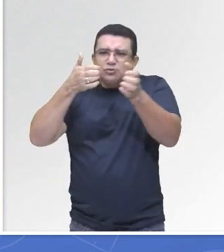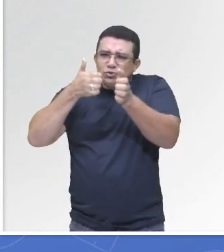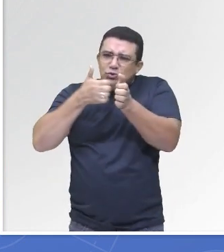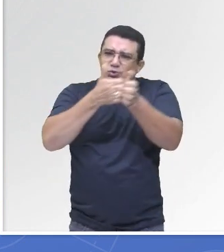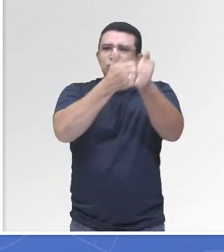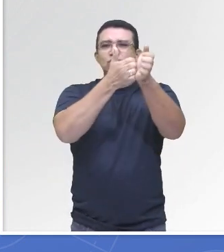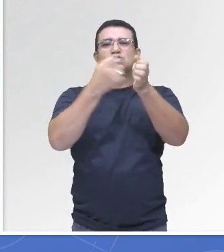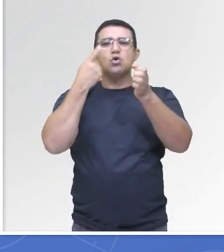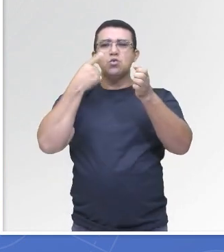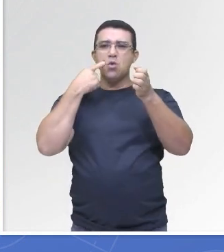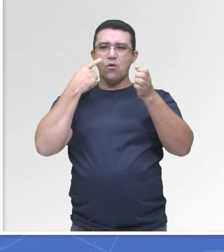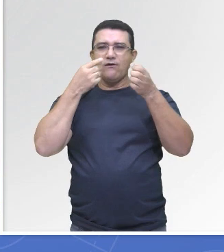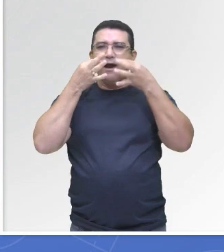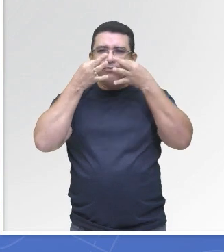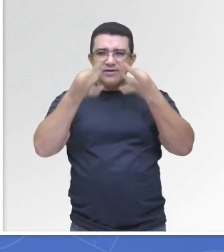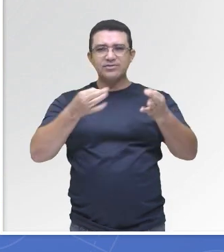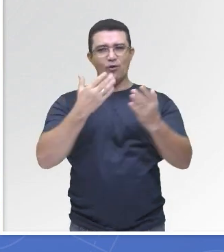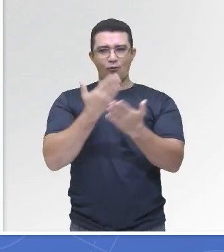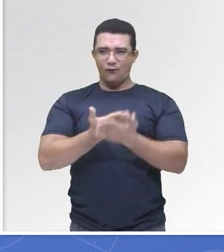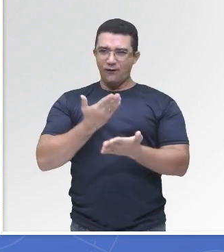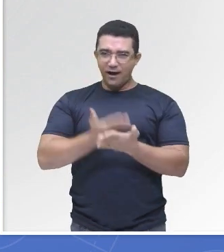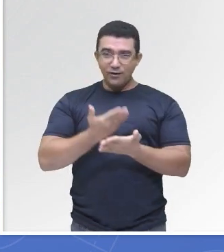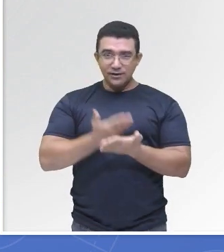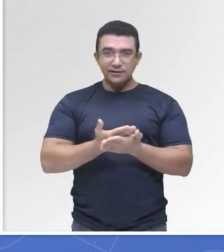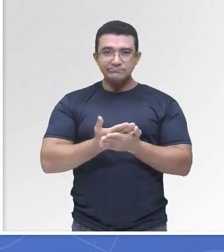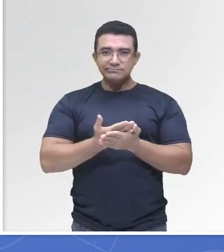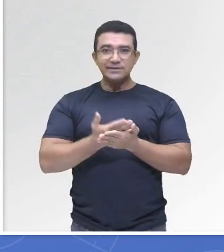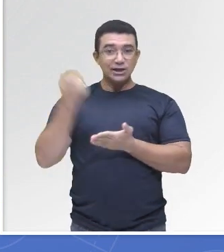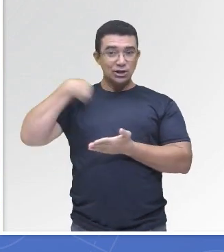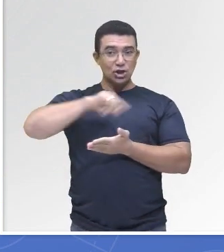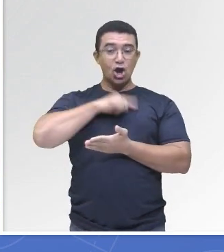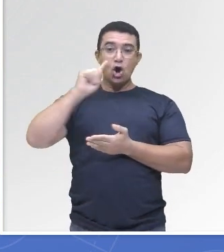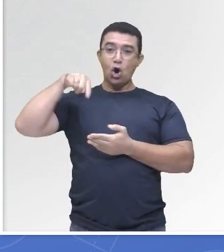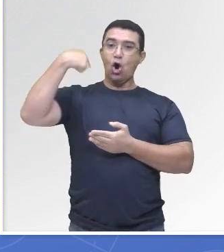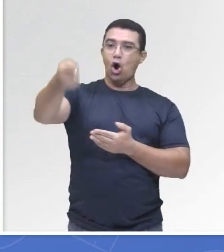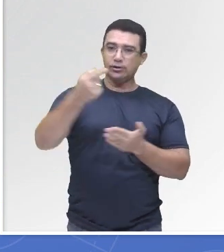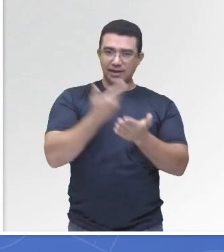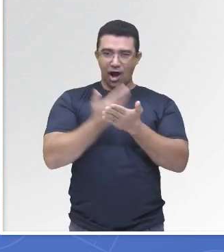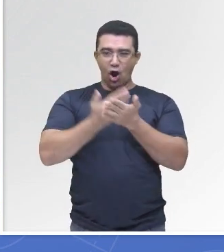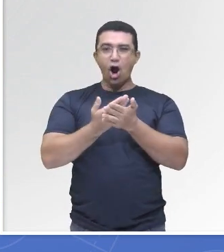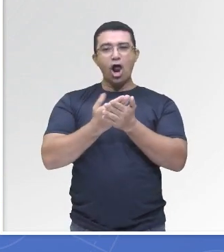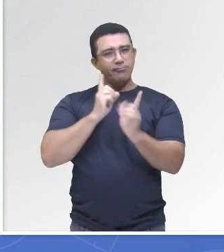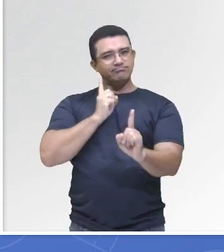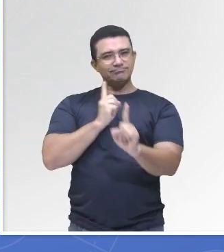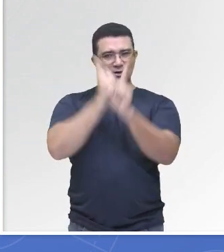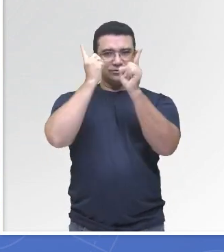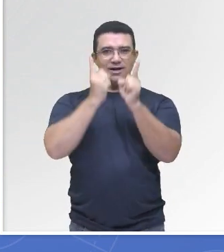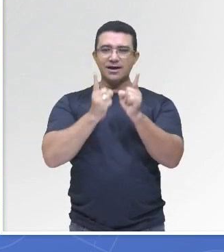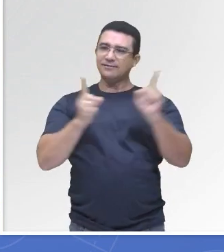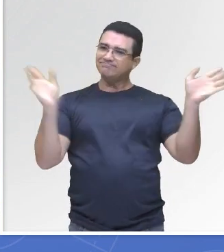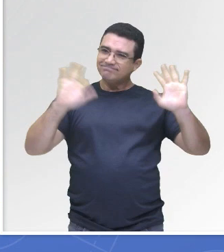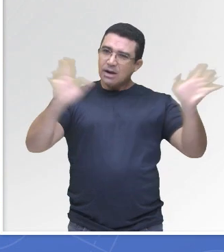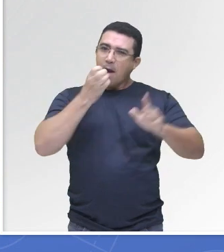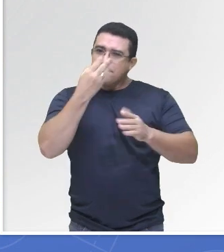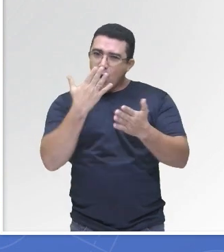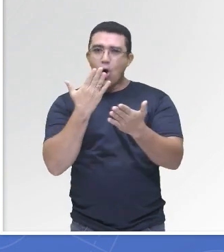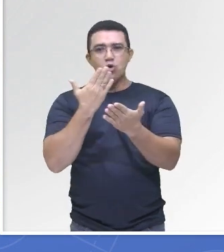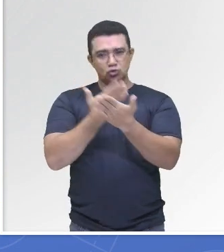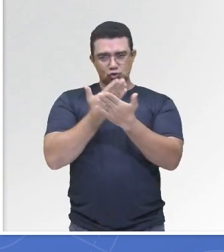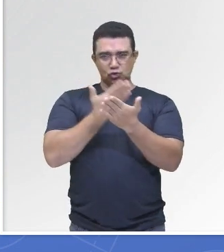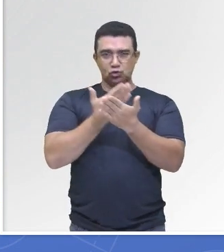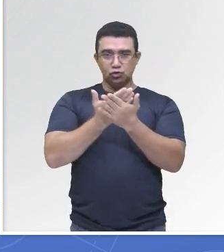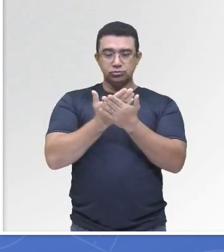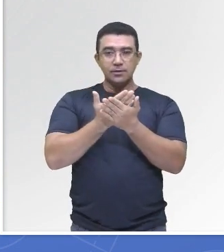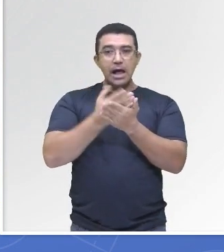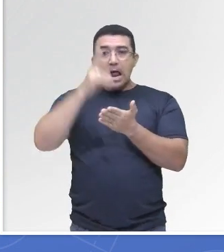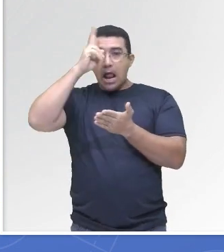por estarem atentos à aula. E a gente se vê numa próxima oportunidade. Bons estudos para vocês. Lembrando que